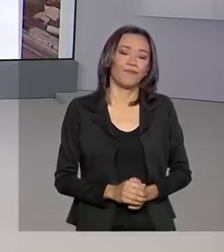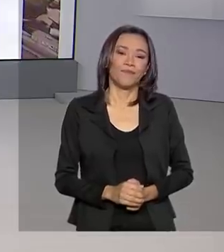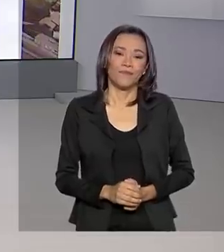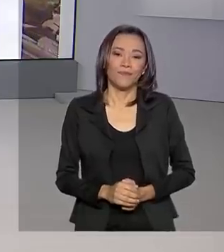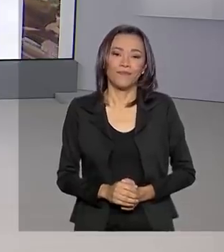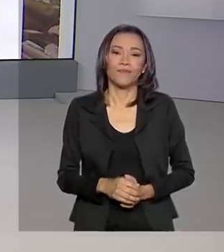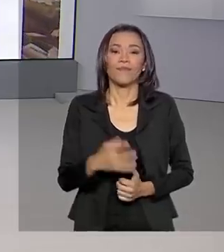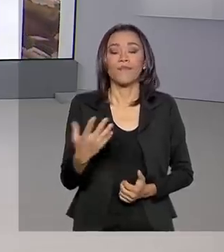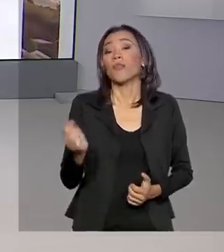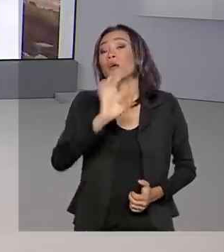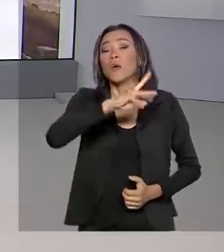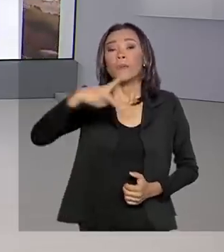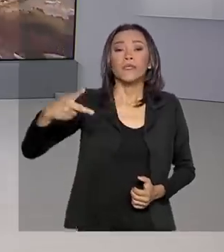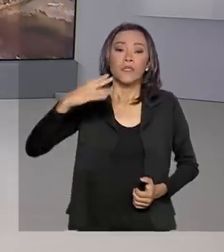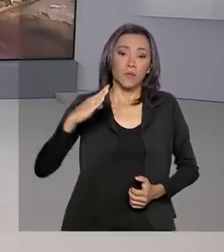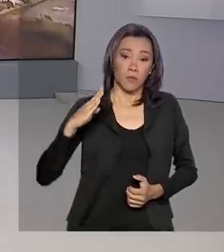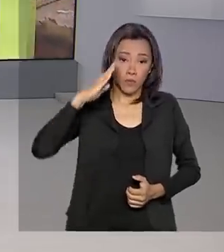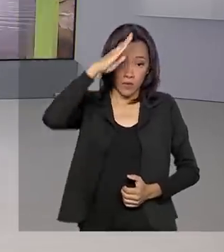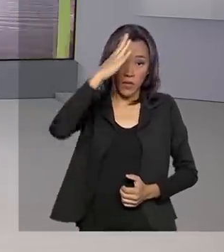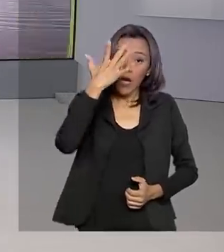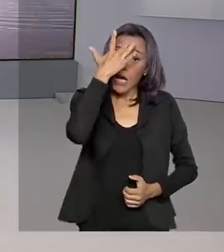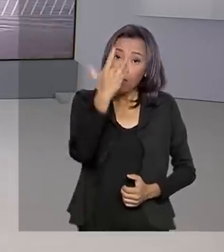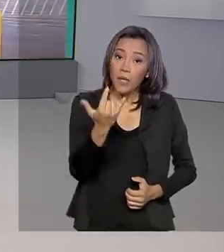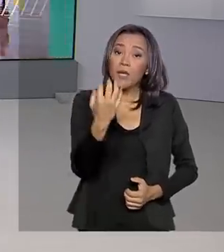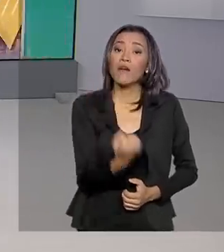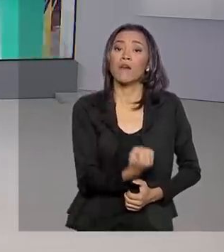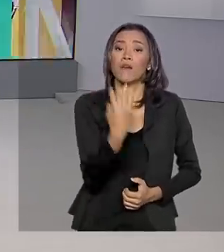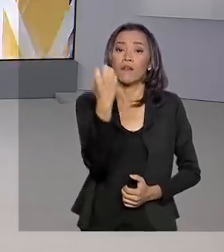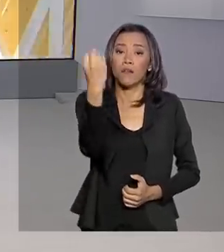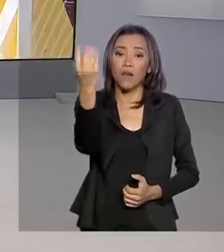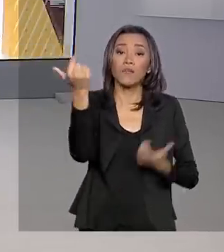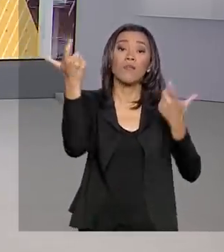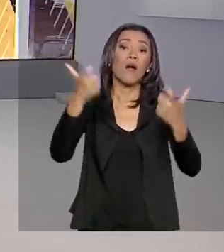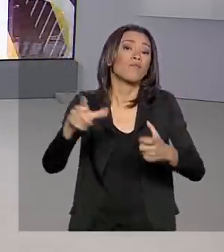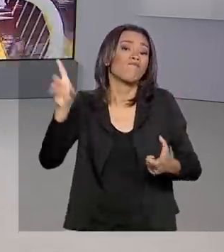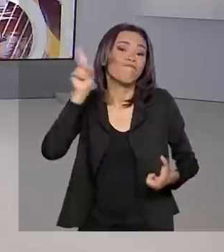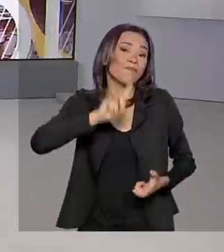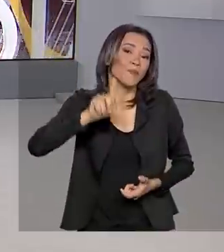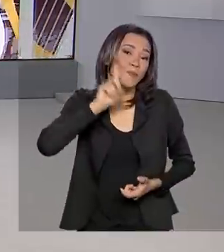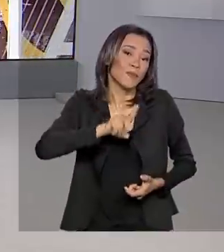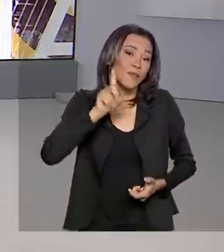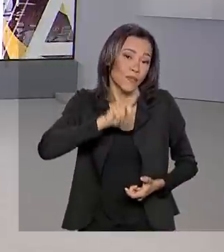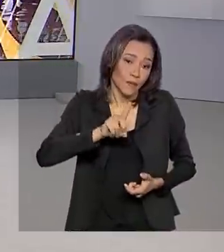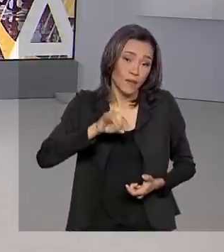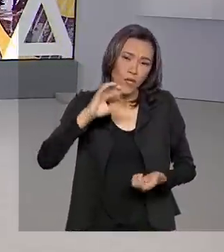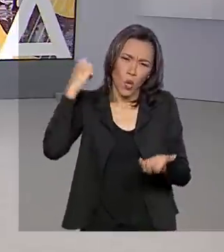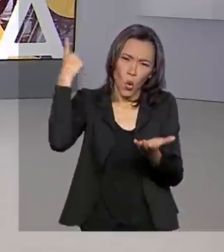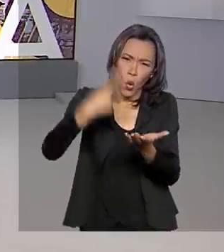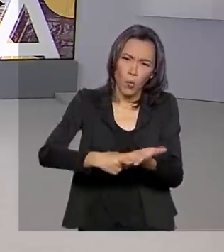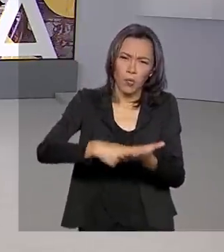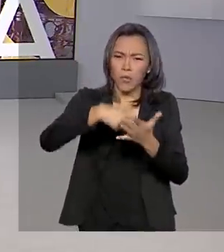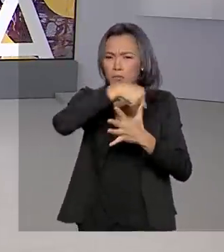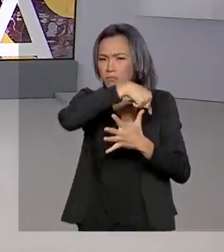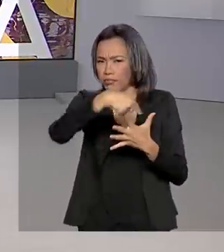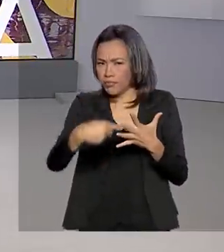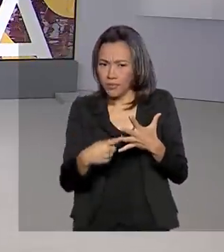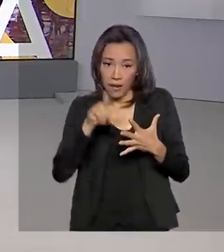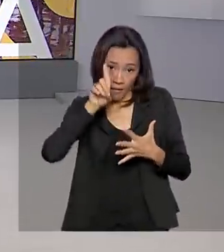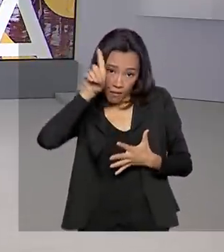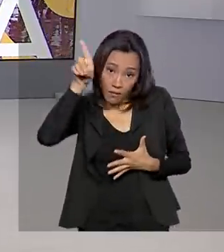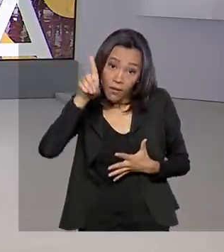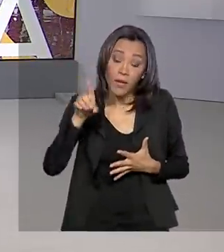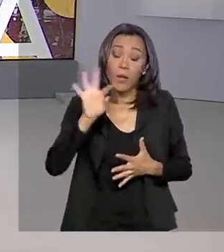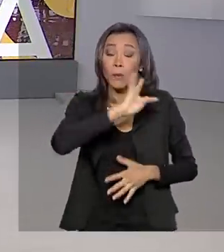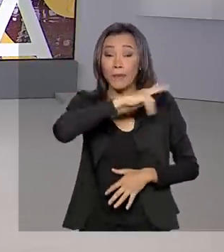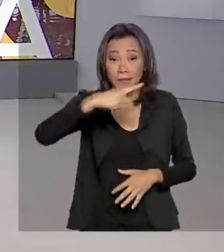O presidente Jair Bolsonaro embarca amanhã para a viagem oficial aos Estados Unidos. Entre os compromissos no estado da Flórida, o